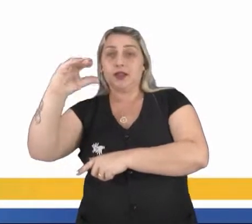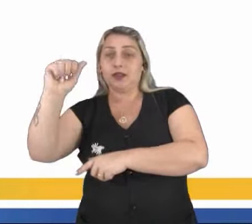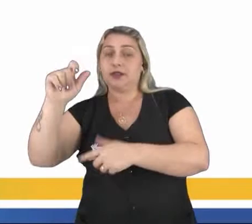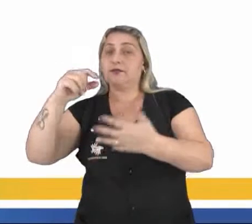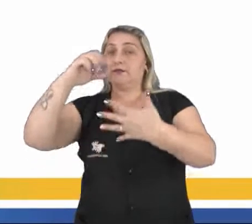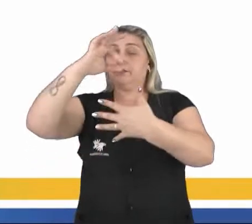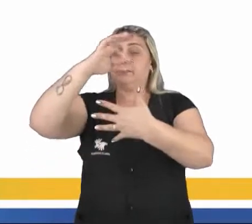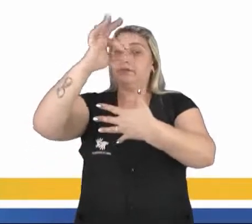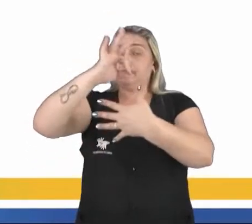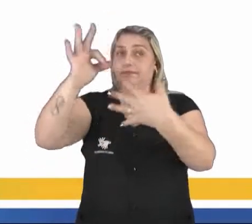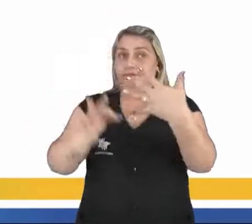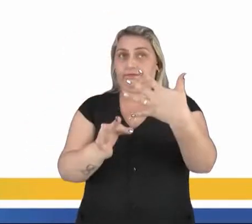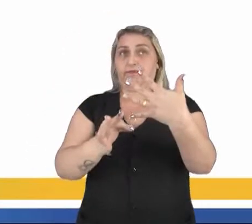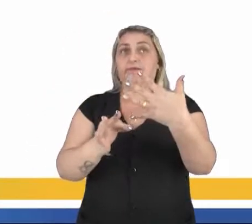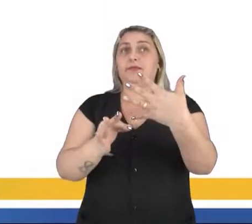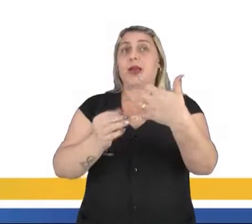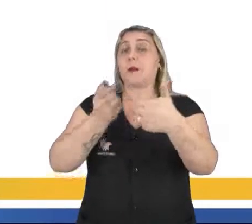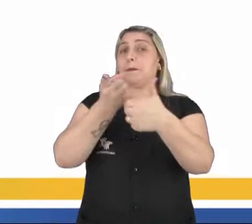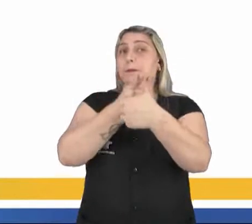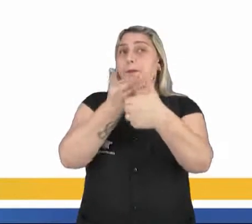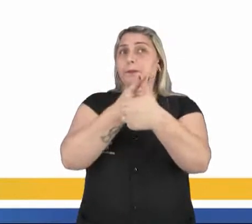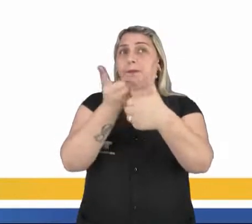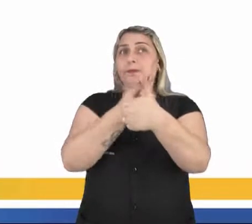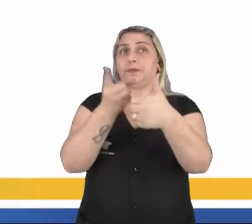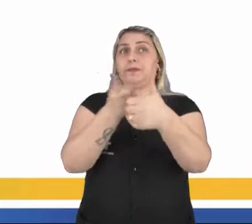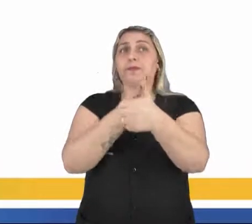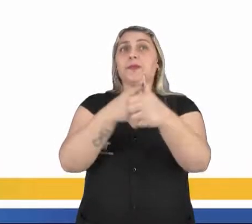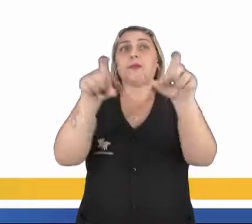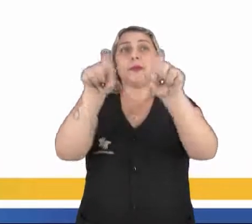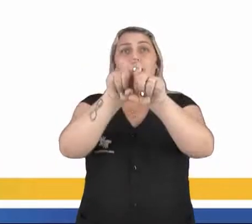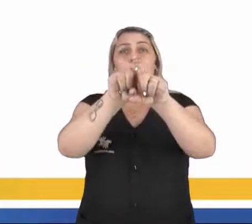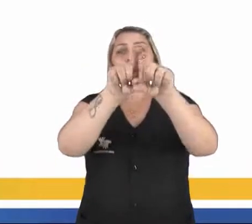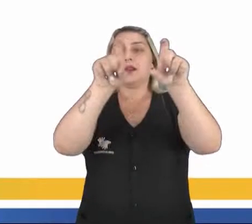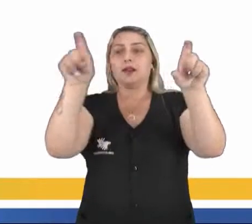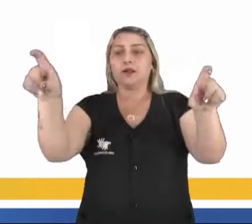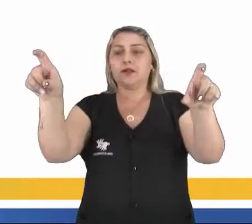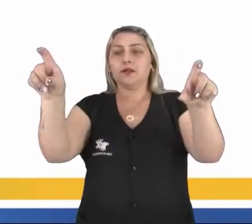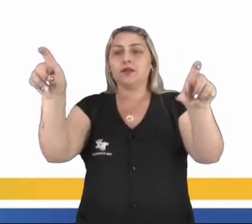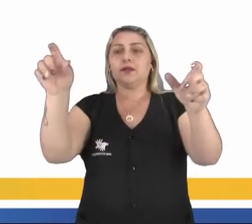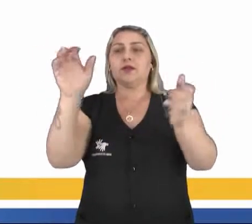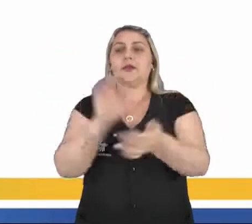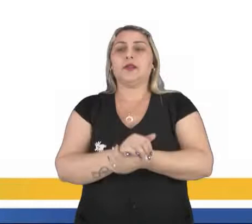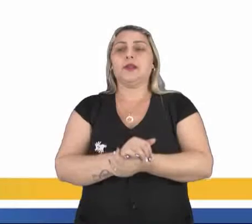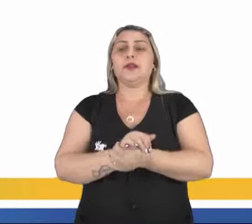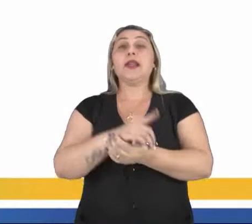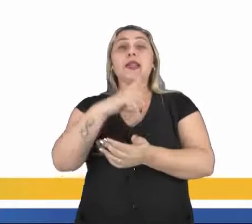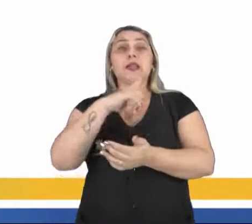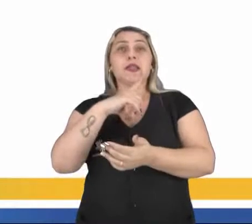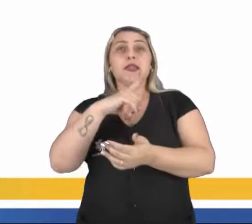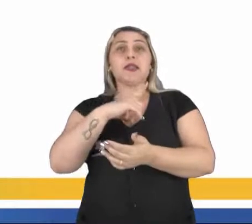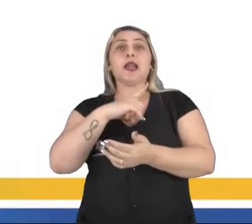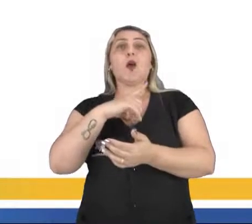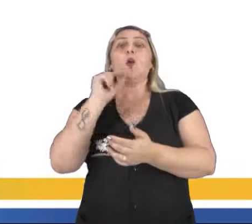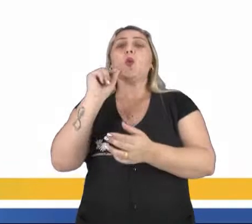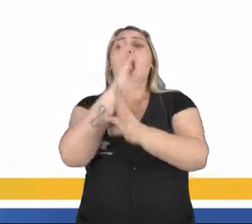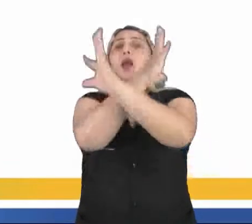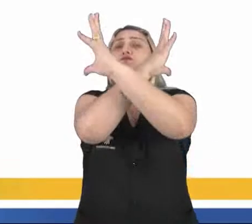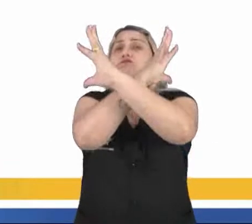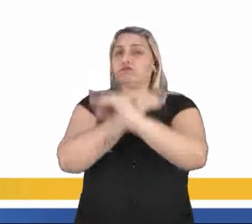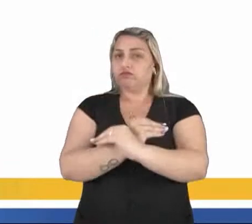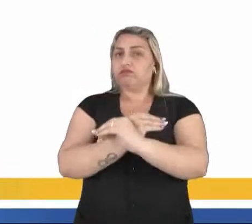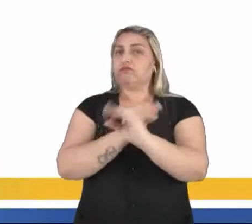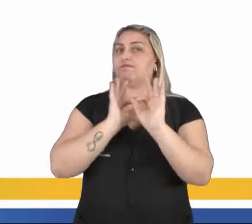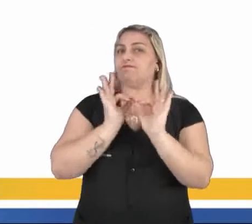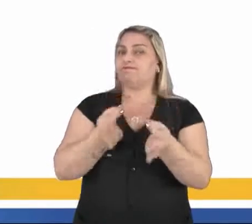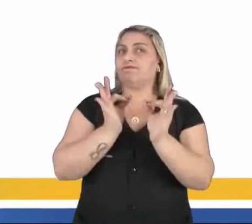As orações coordenadas sindéticas são orações coordenadas introduzidas por conjunção, tá